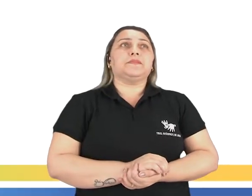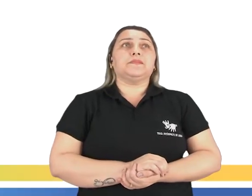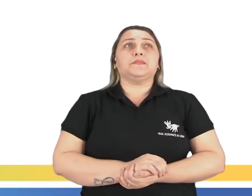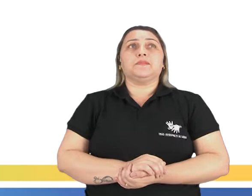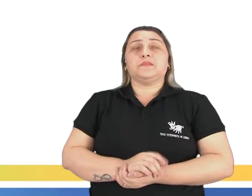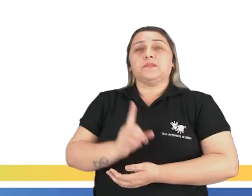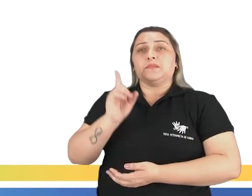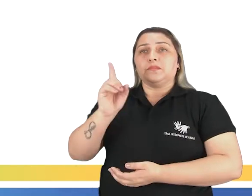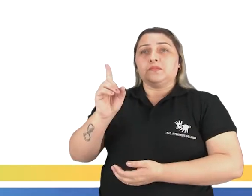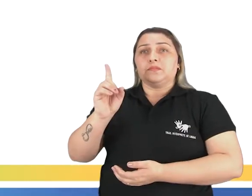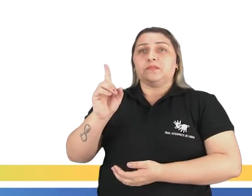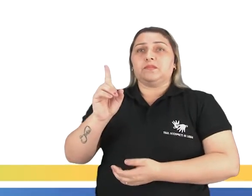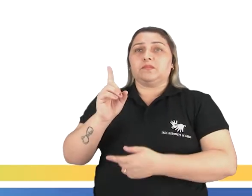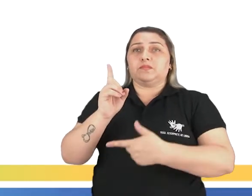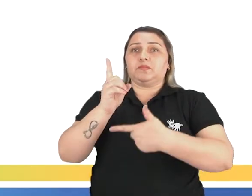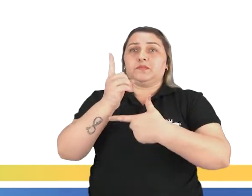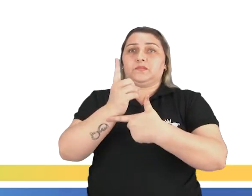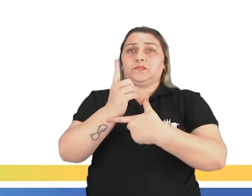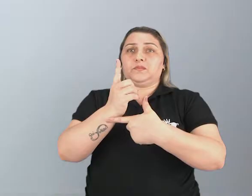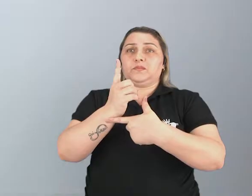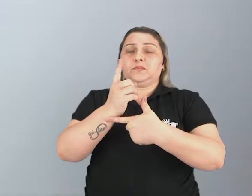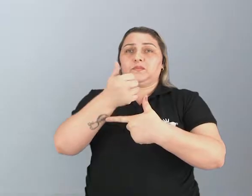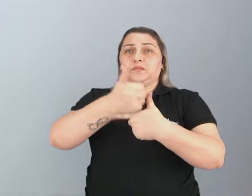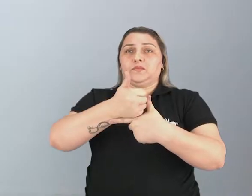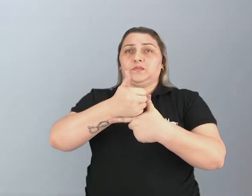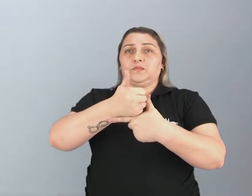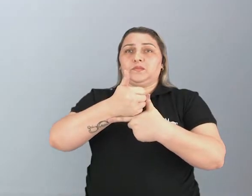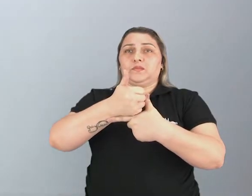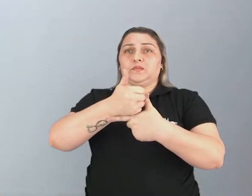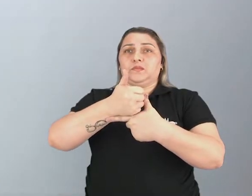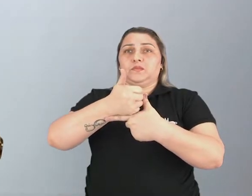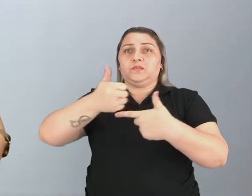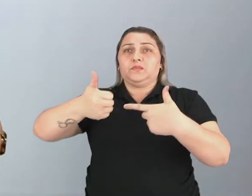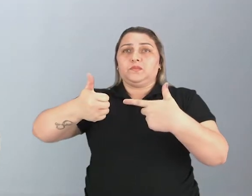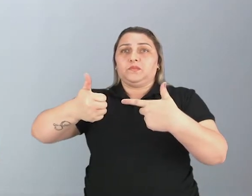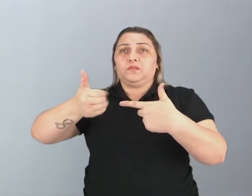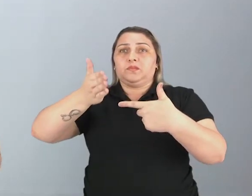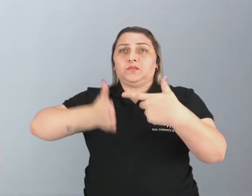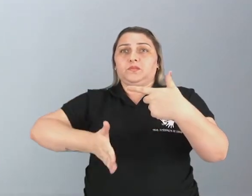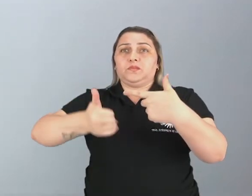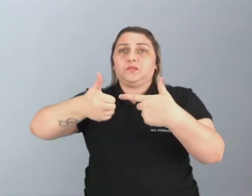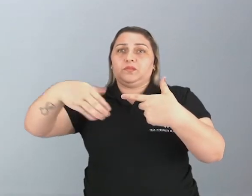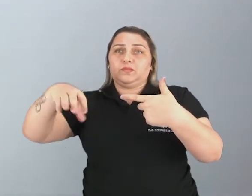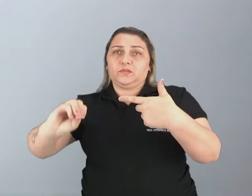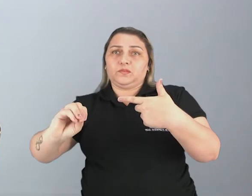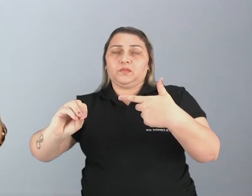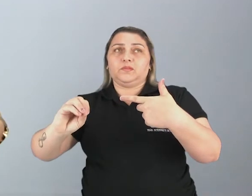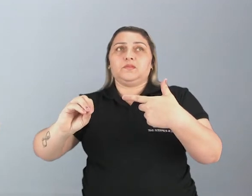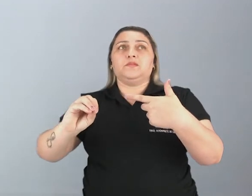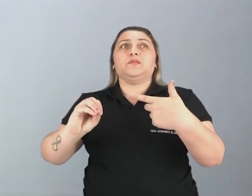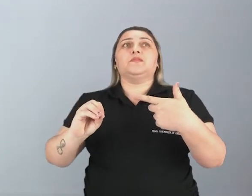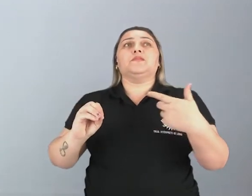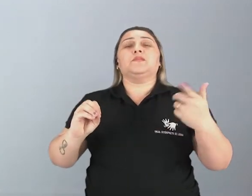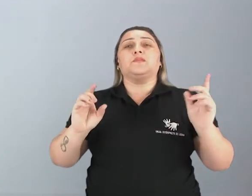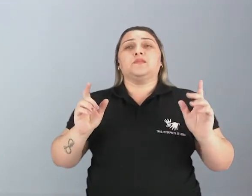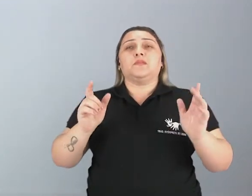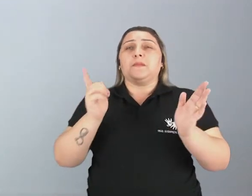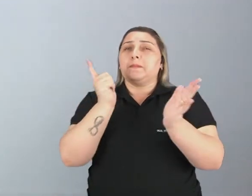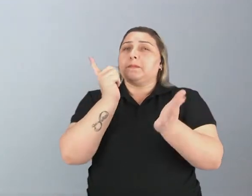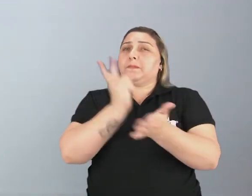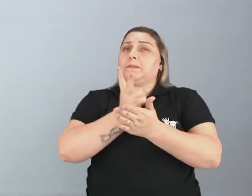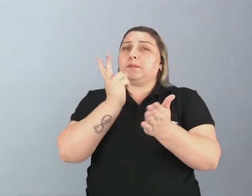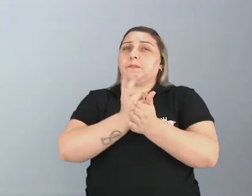1 dividido por 10. Então, eu também peguei o papel do mesmo tamanho, olha só, do